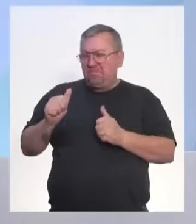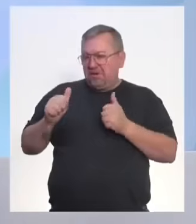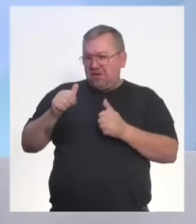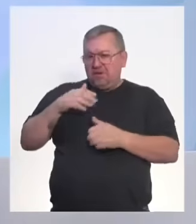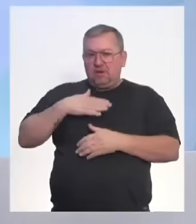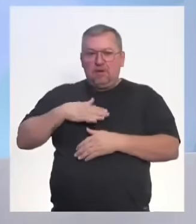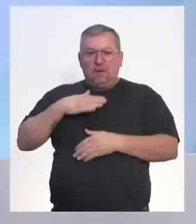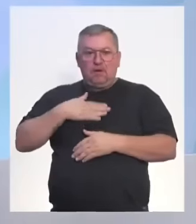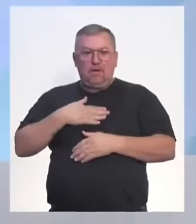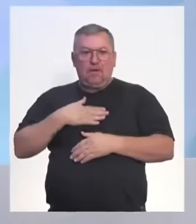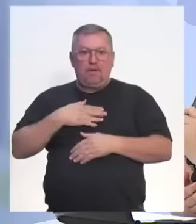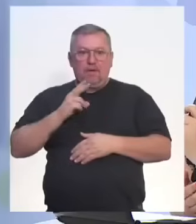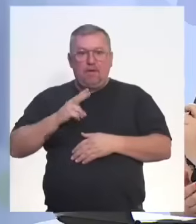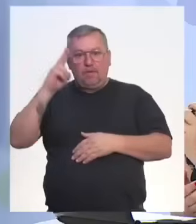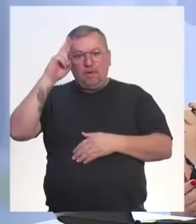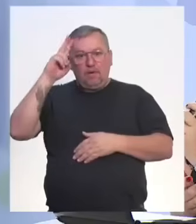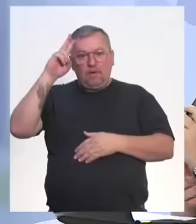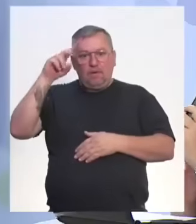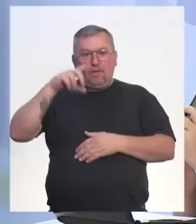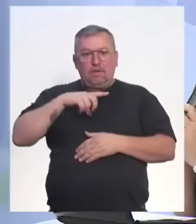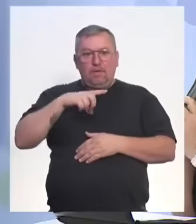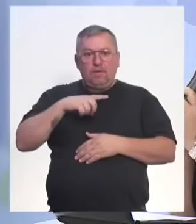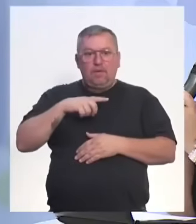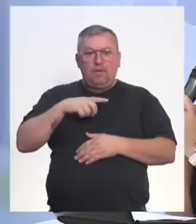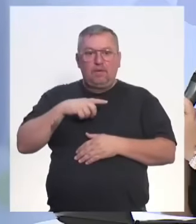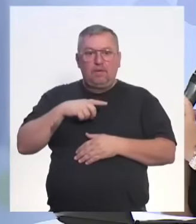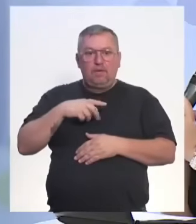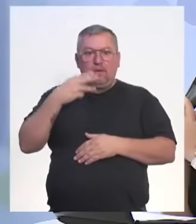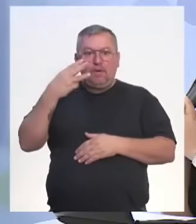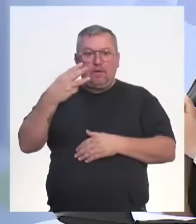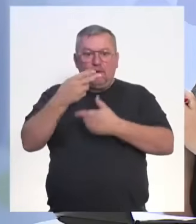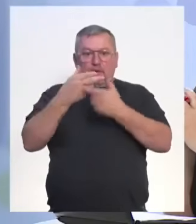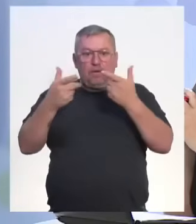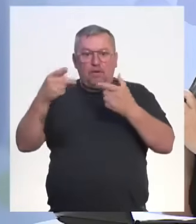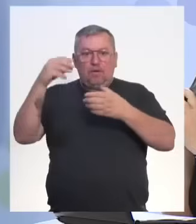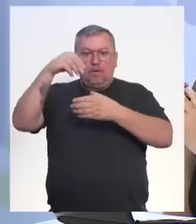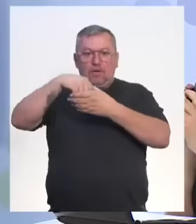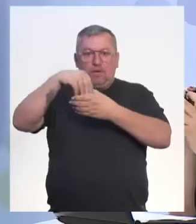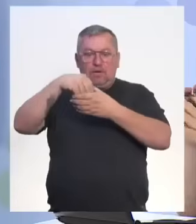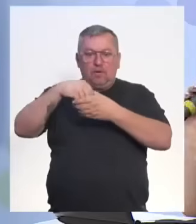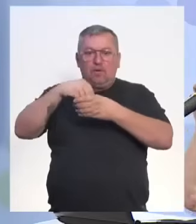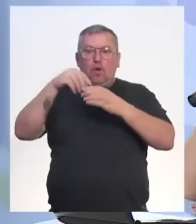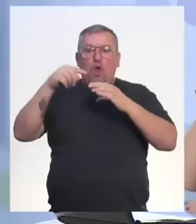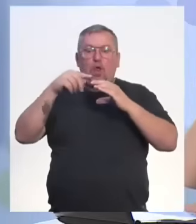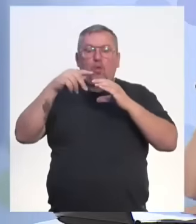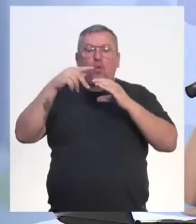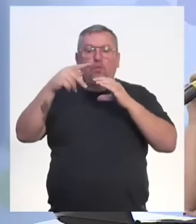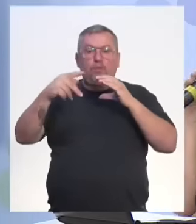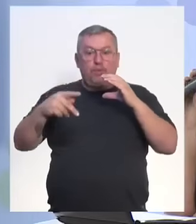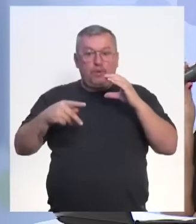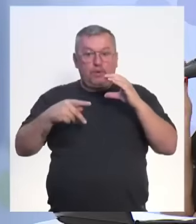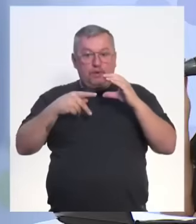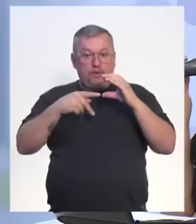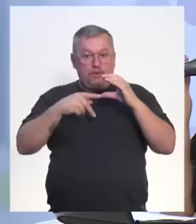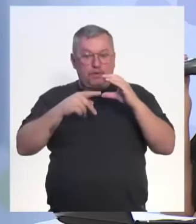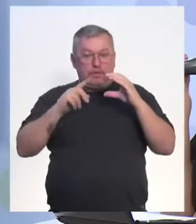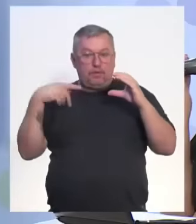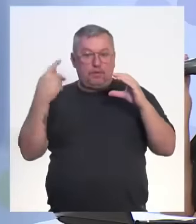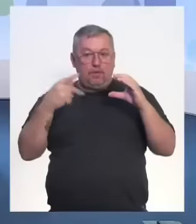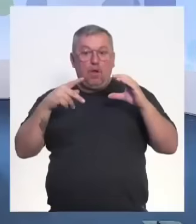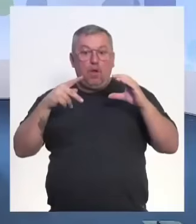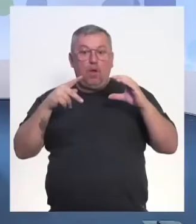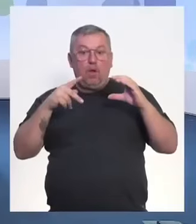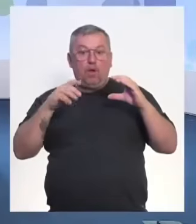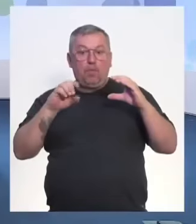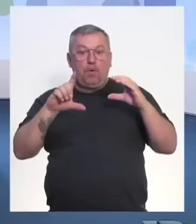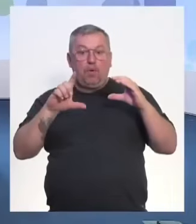Tranquilo. Sempre Sim. lembrando que eu tenho esses 3 elementos dentro, né, do polígono aí que nós podemos ver. No caso